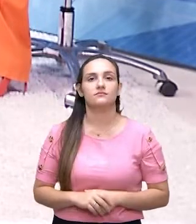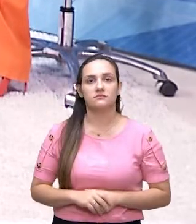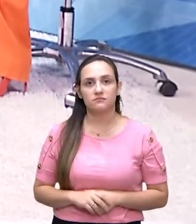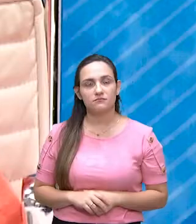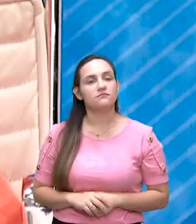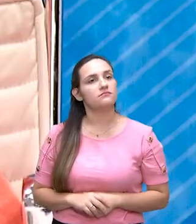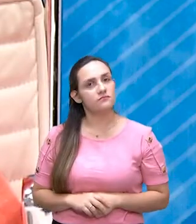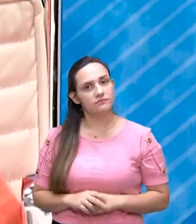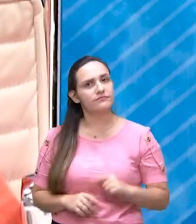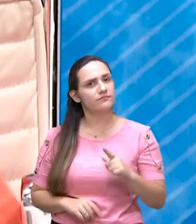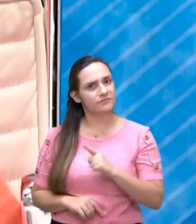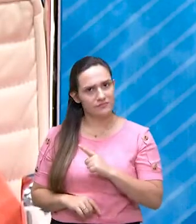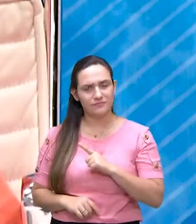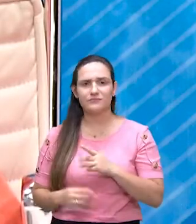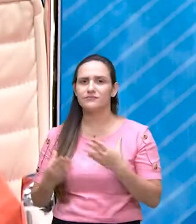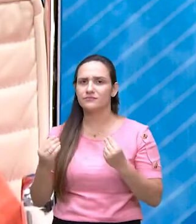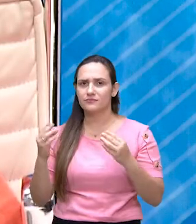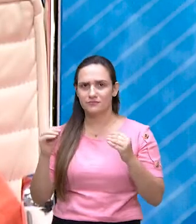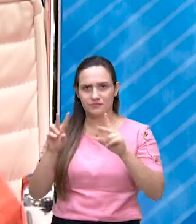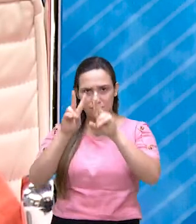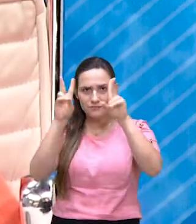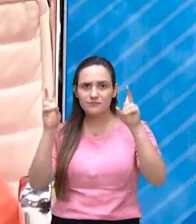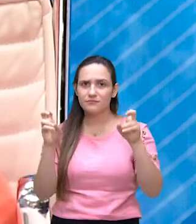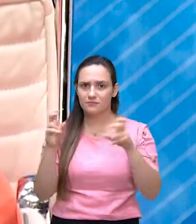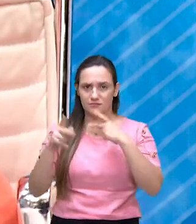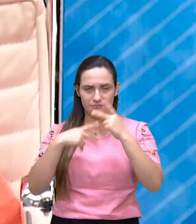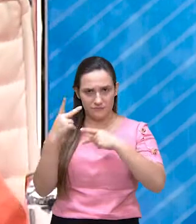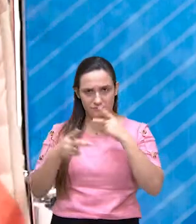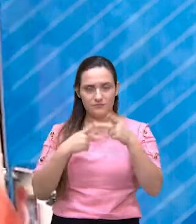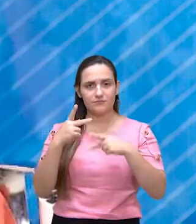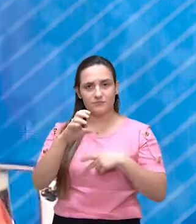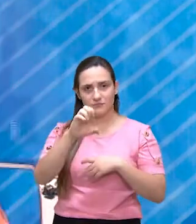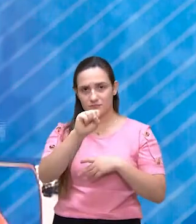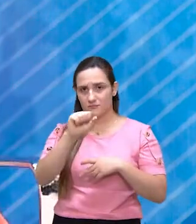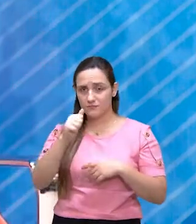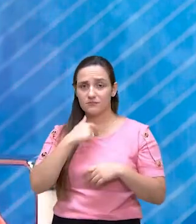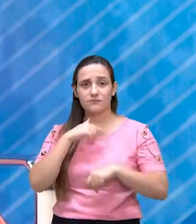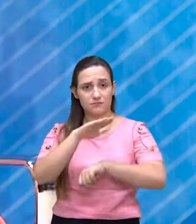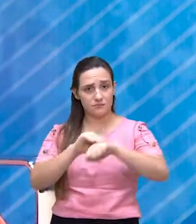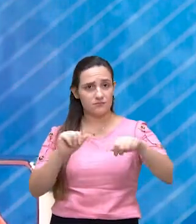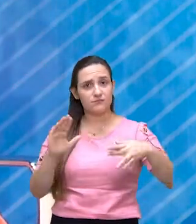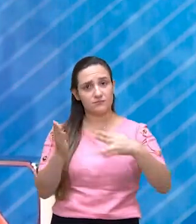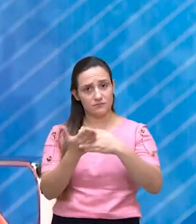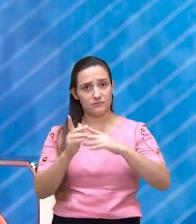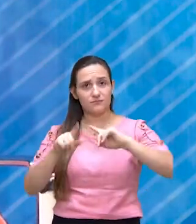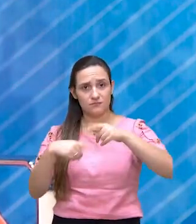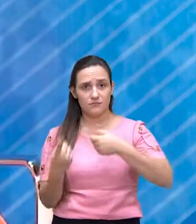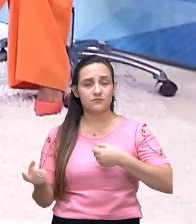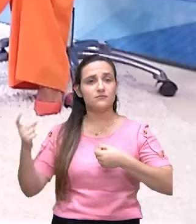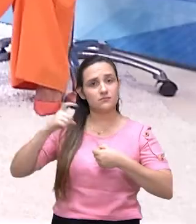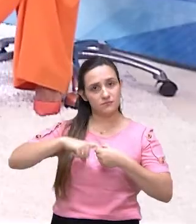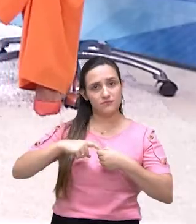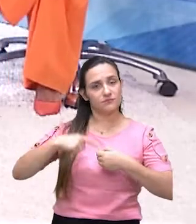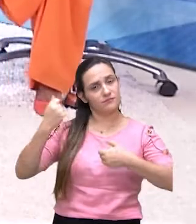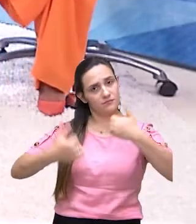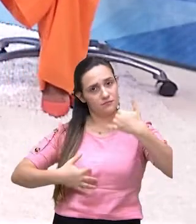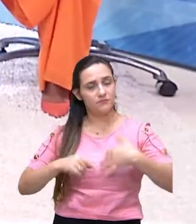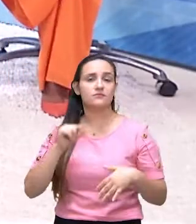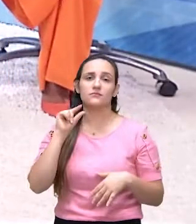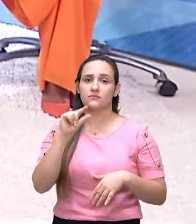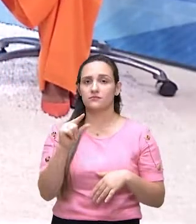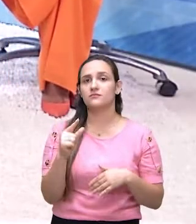tem que seguir observar muito assunto para falar da ESA porque eu vou chamar um comercial agora professora e depois a gente volta